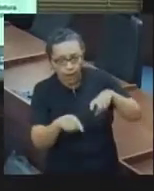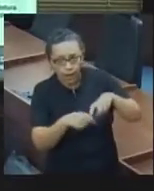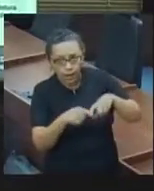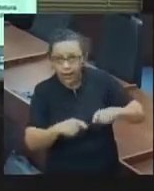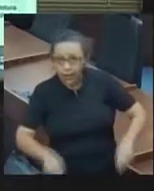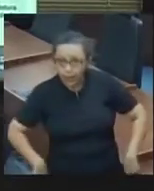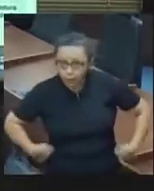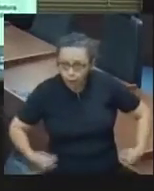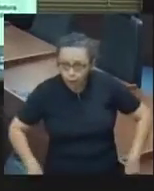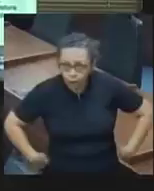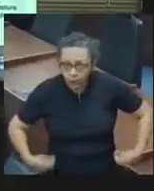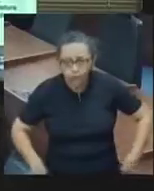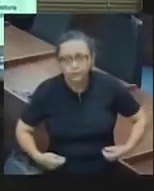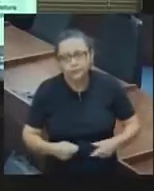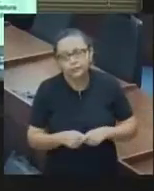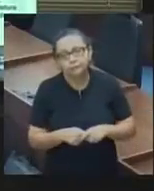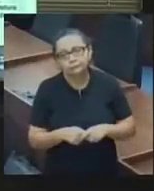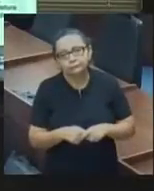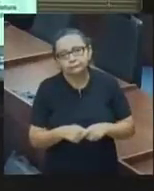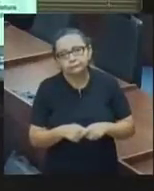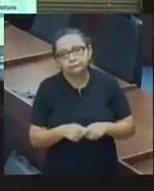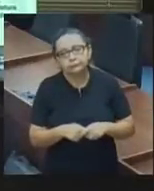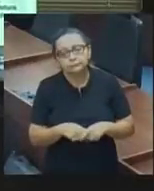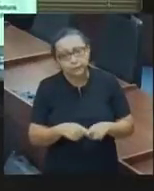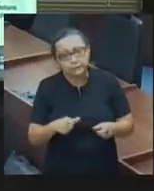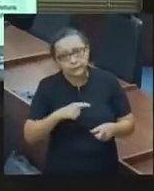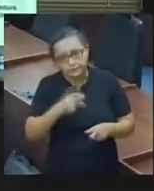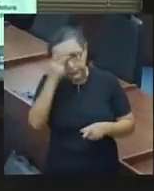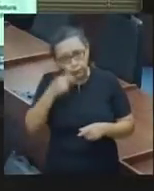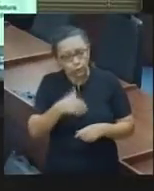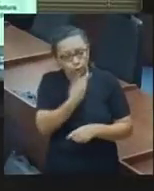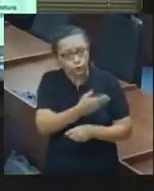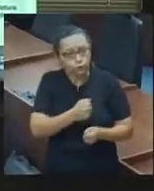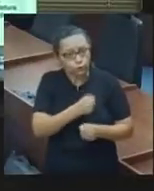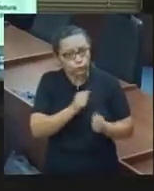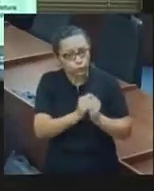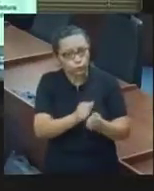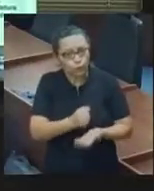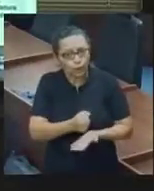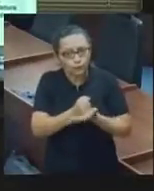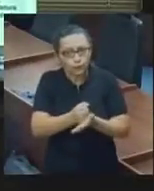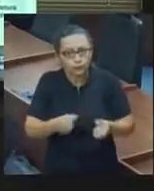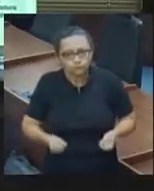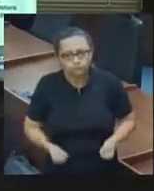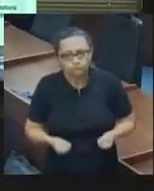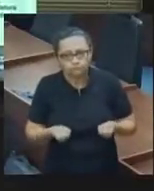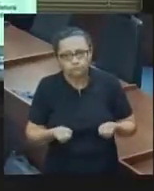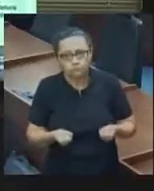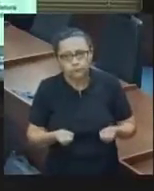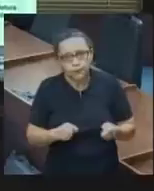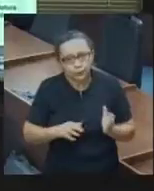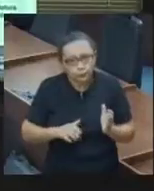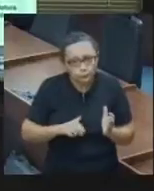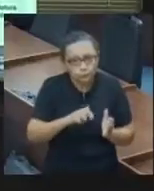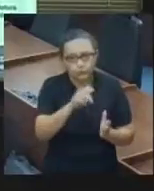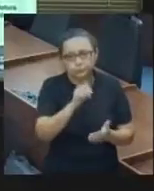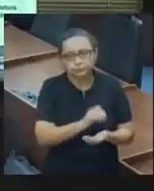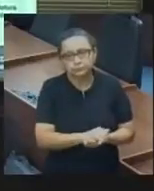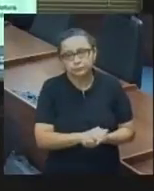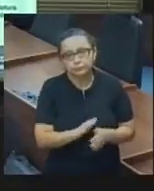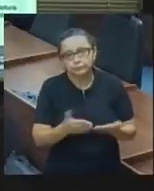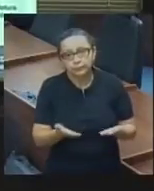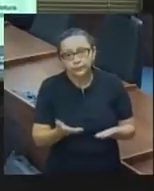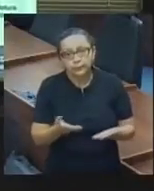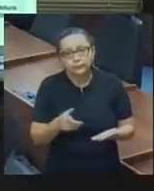roda da cadeira desde que haja uma pessoa segurando a cadeira de rodas para que se dê essa escada então